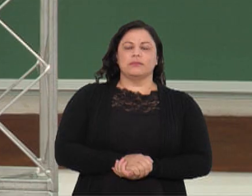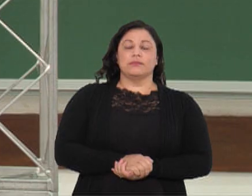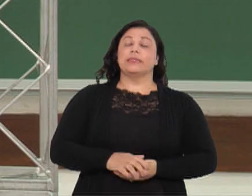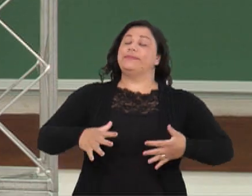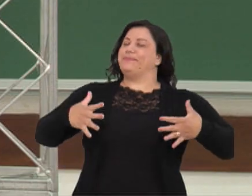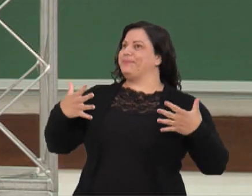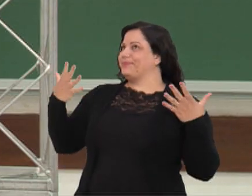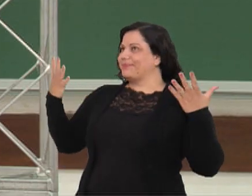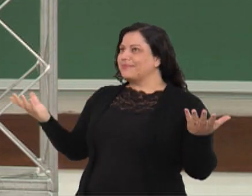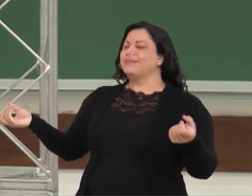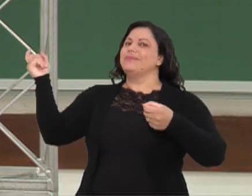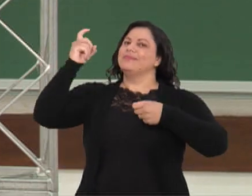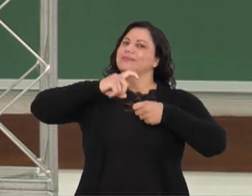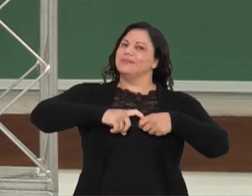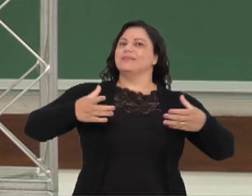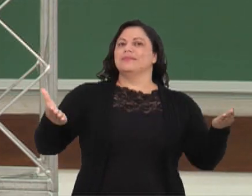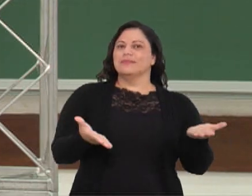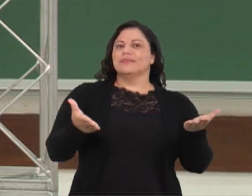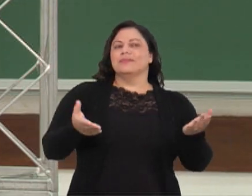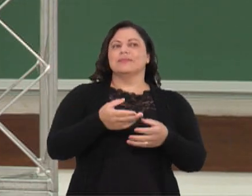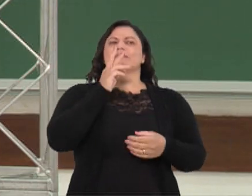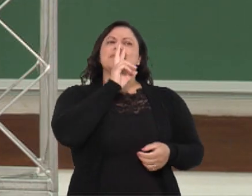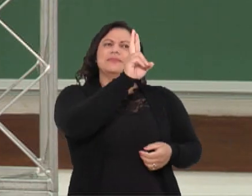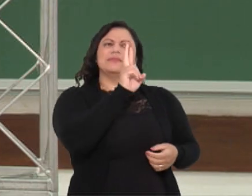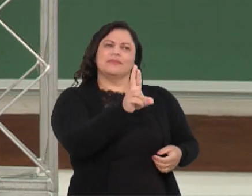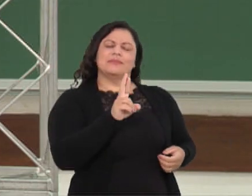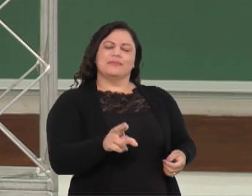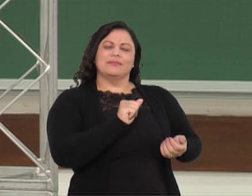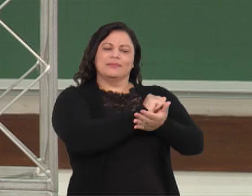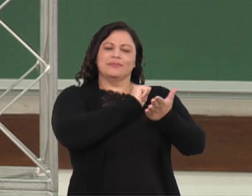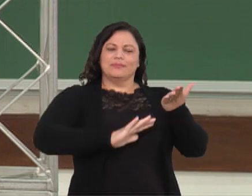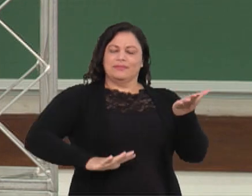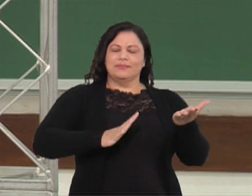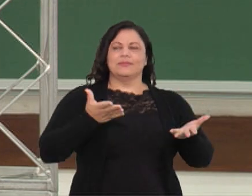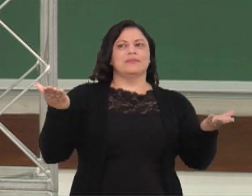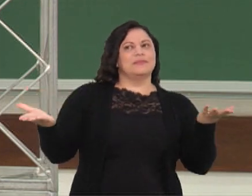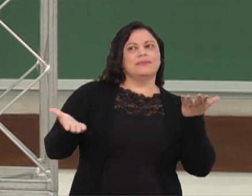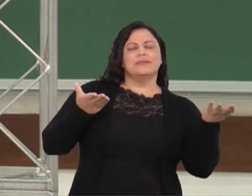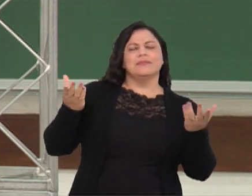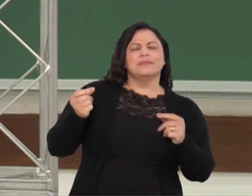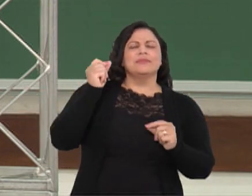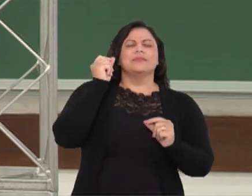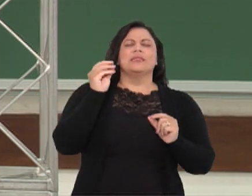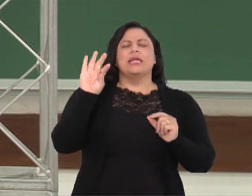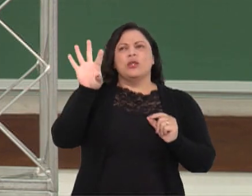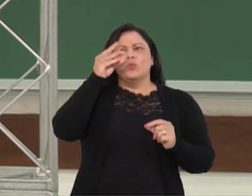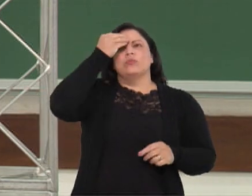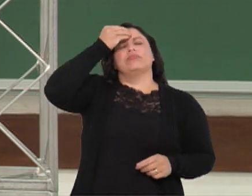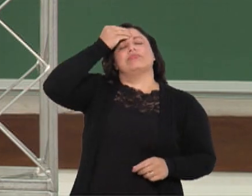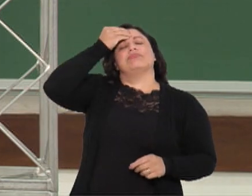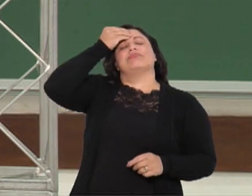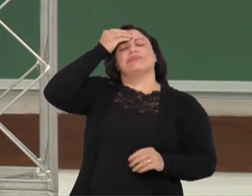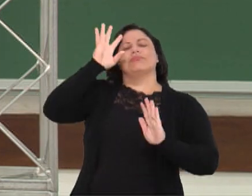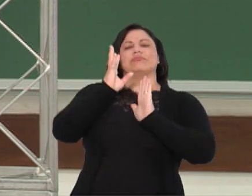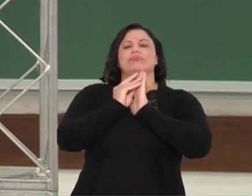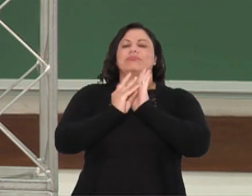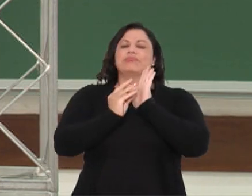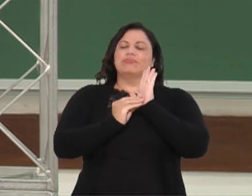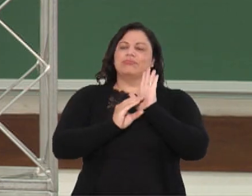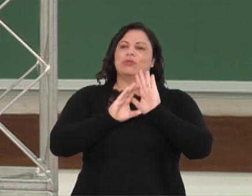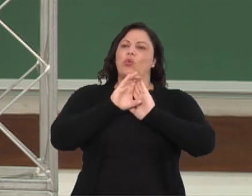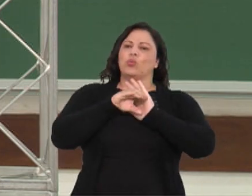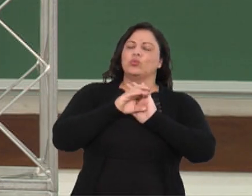Muito bem, voltando agora, vamos ver a resposta desse exercício e aí conseguir fixar melhor os conceitos